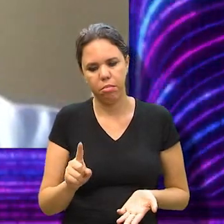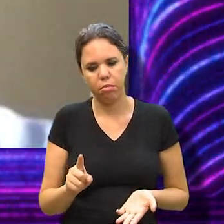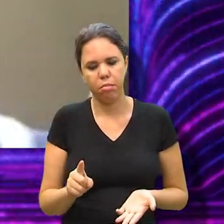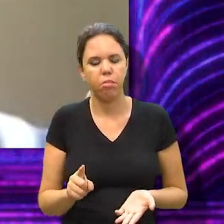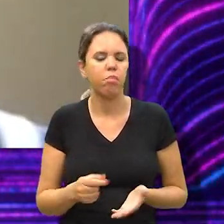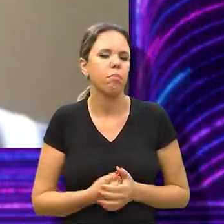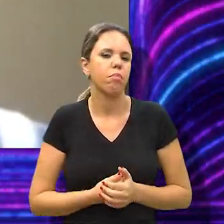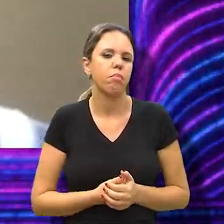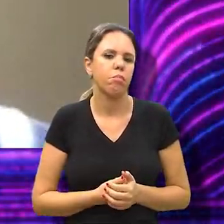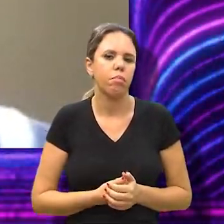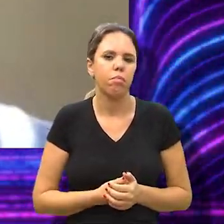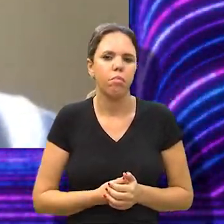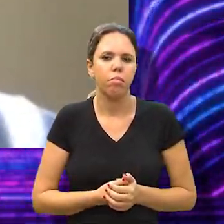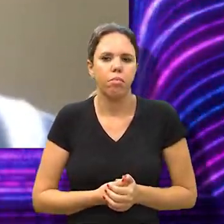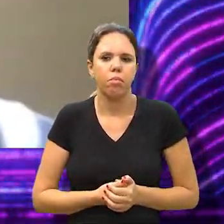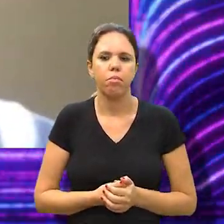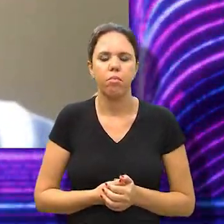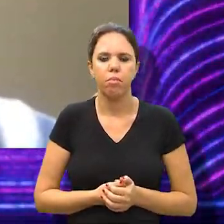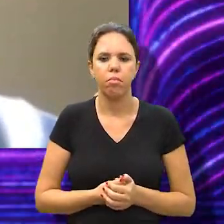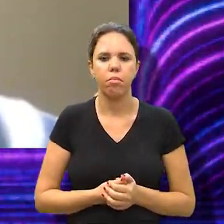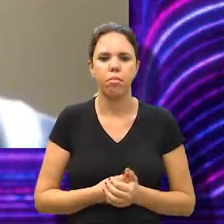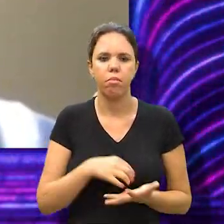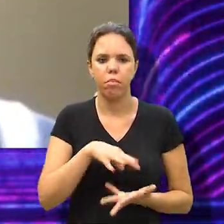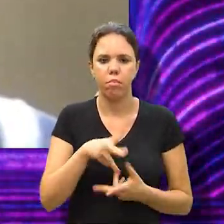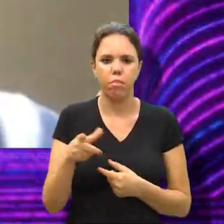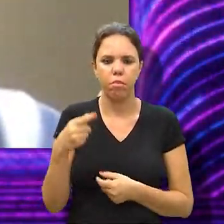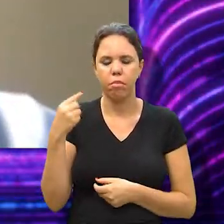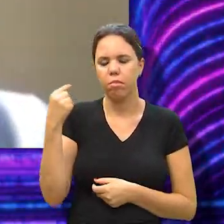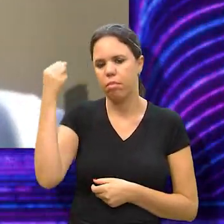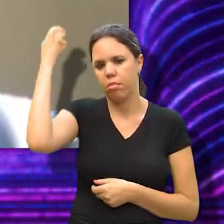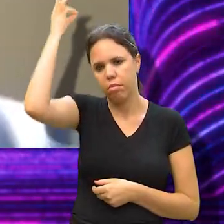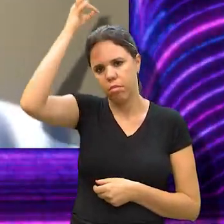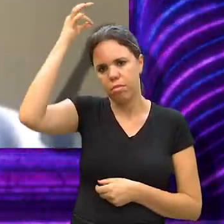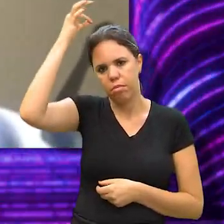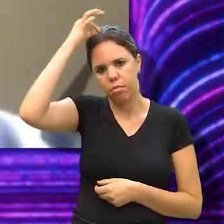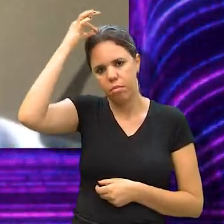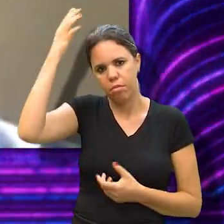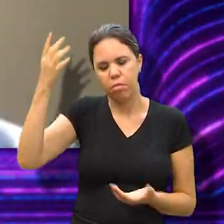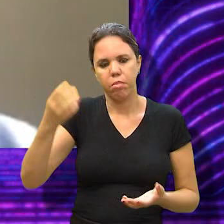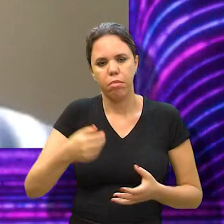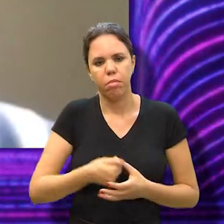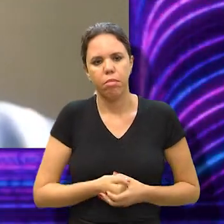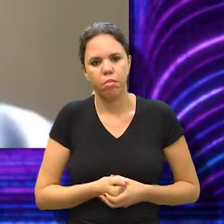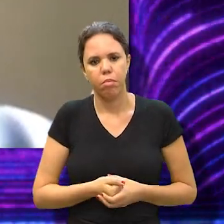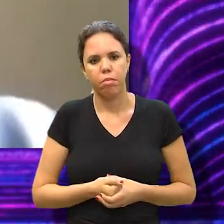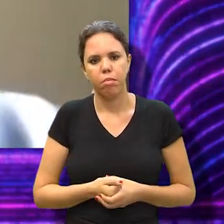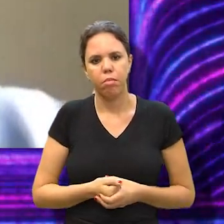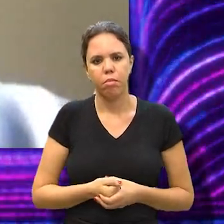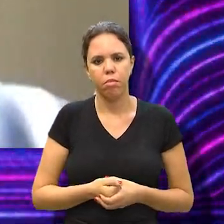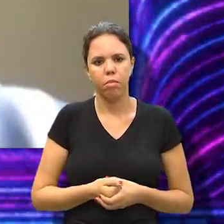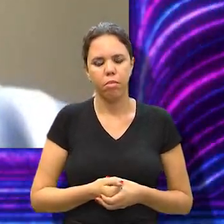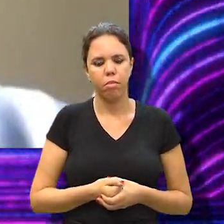Está transcendendo, né, para um mundo espiritual, um mundo,